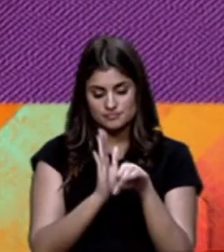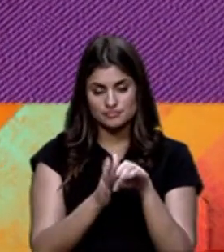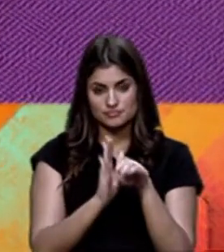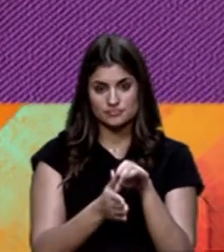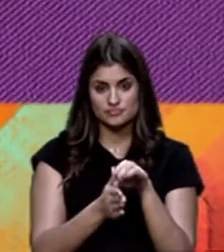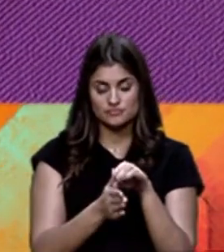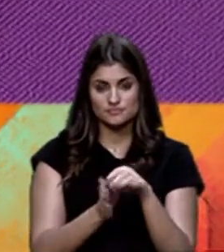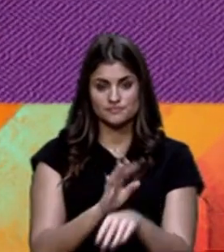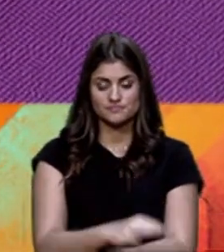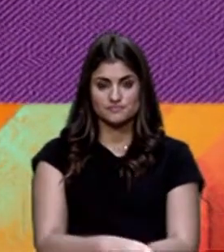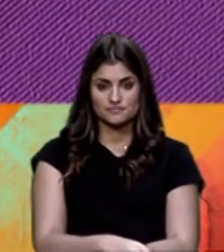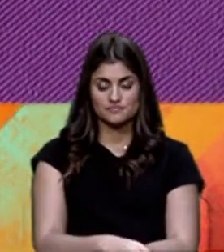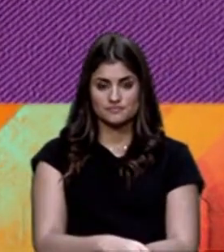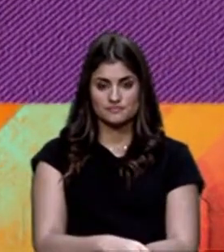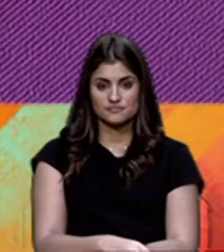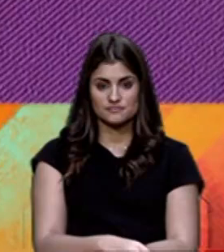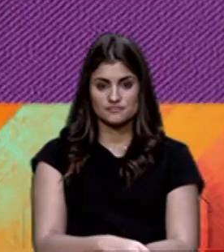prato.